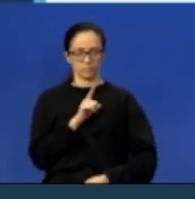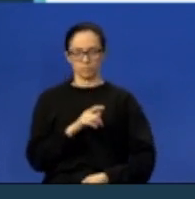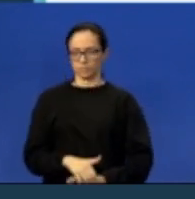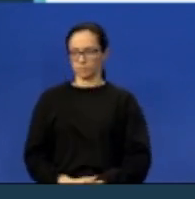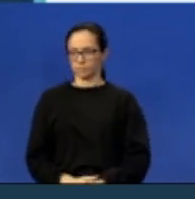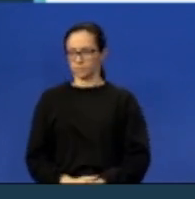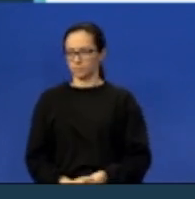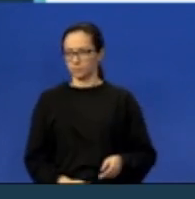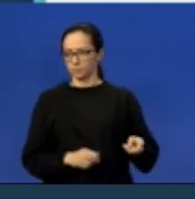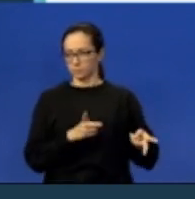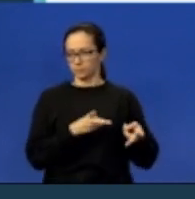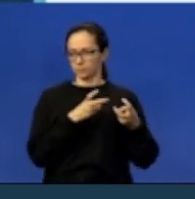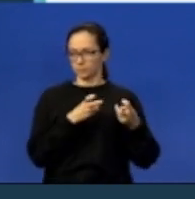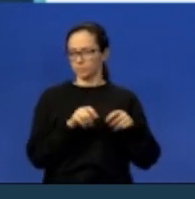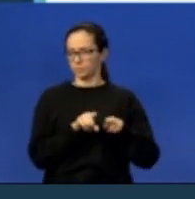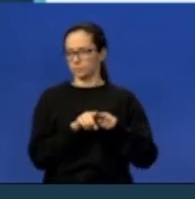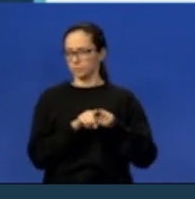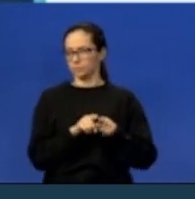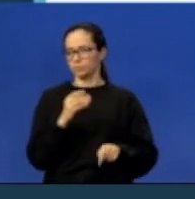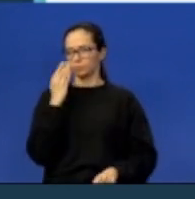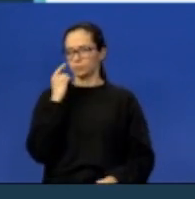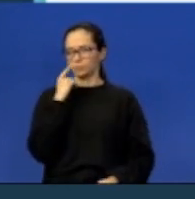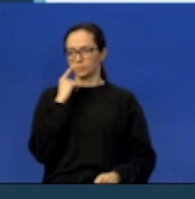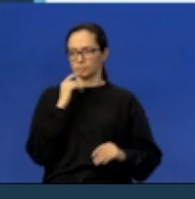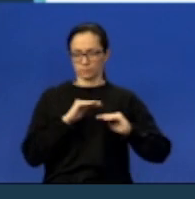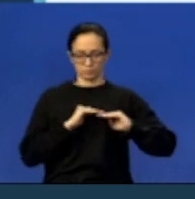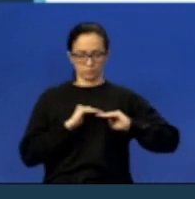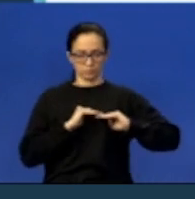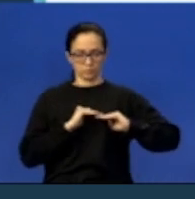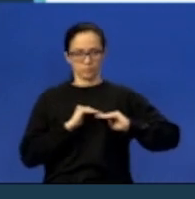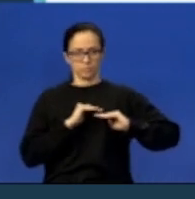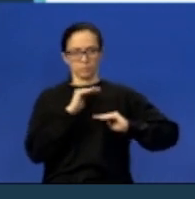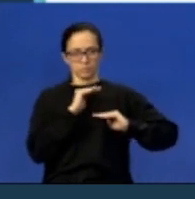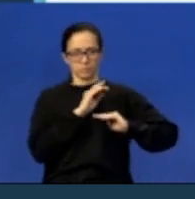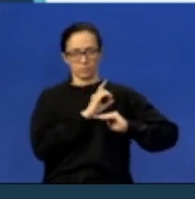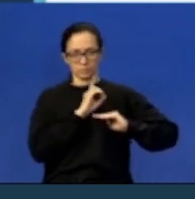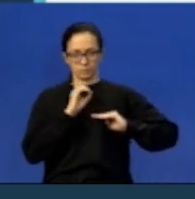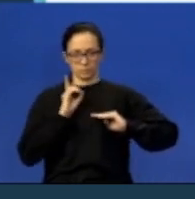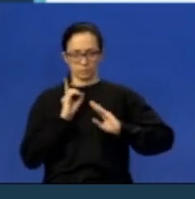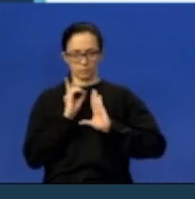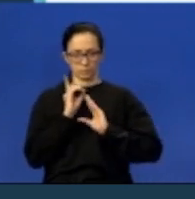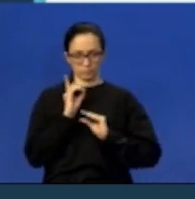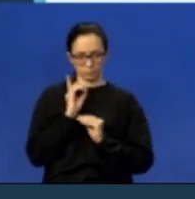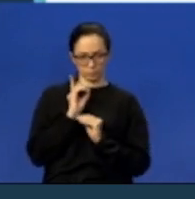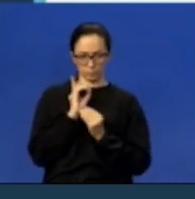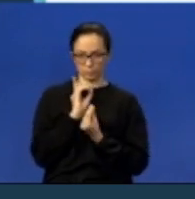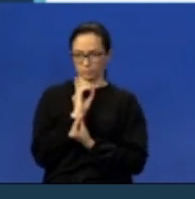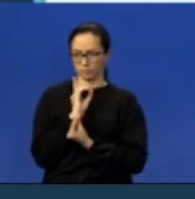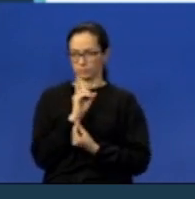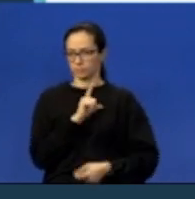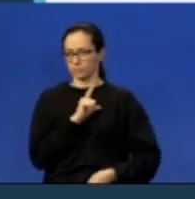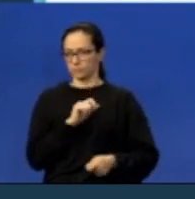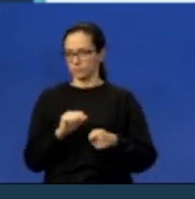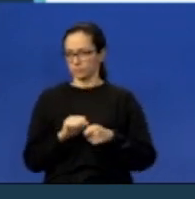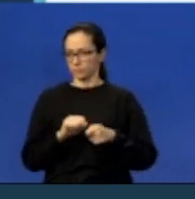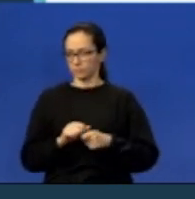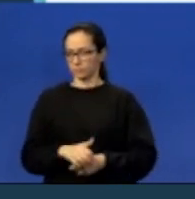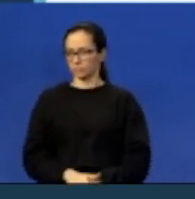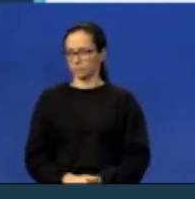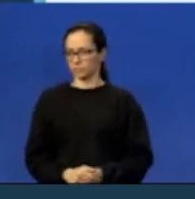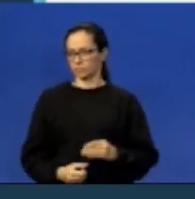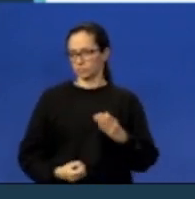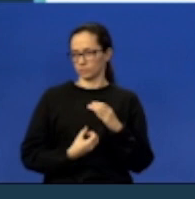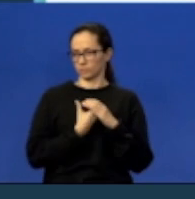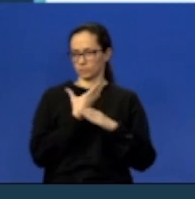nó sinusal, o nó sinoatrial, ele está localizado no alto do átrio direito, abaixo da abertura da veia cava superior. E é nele em